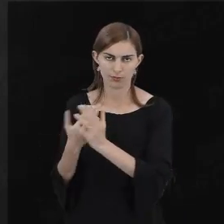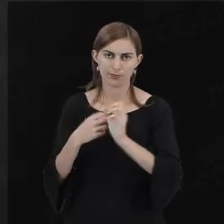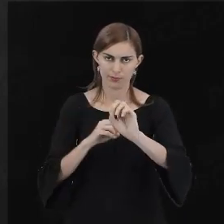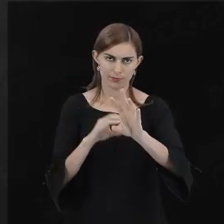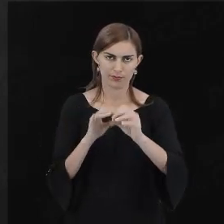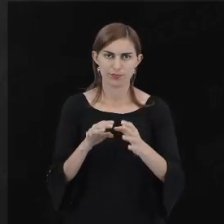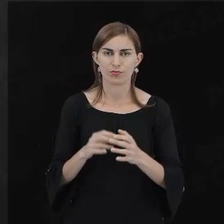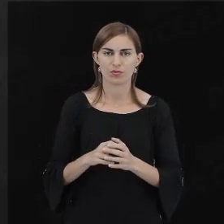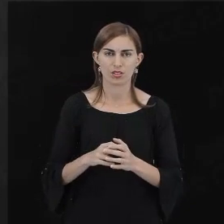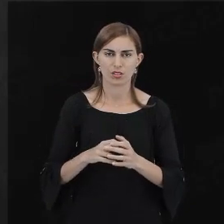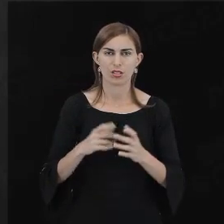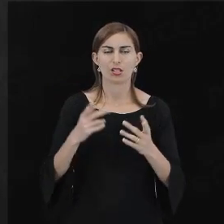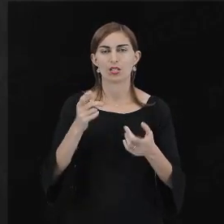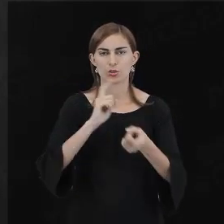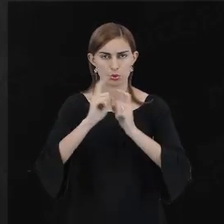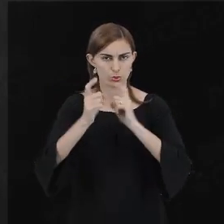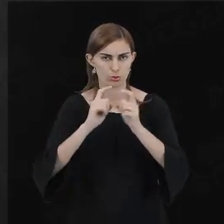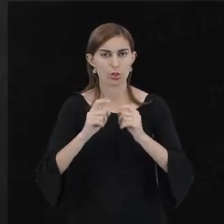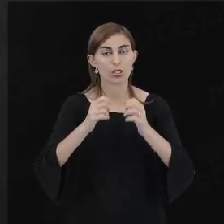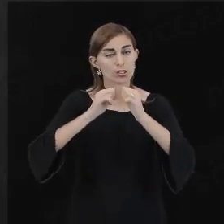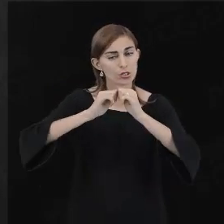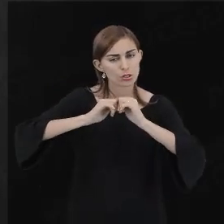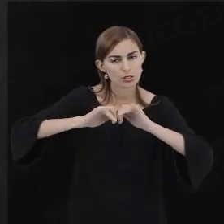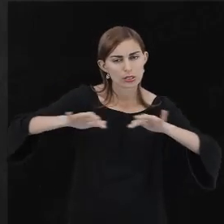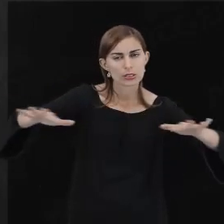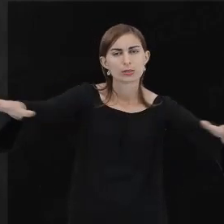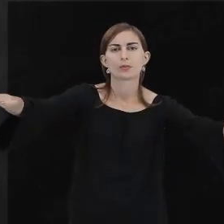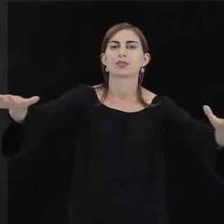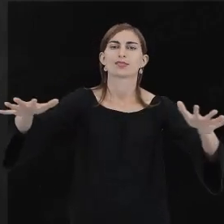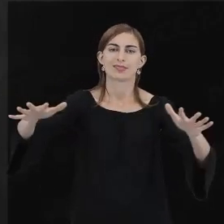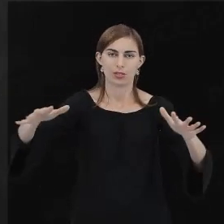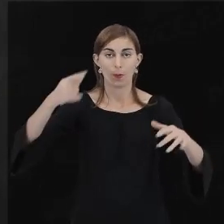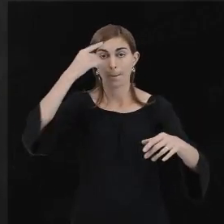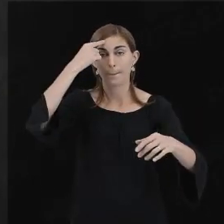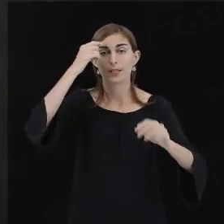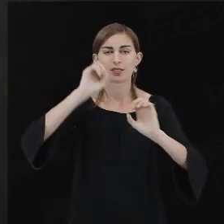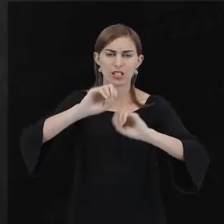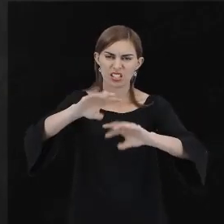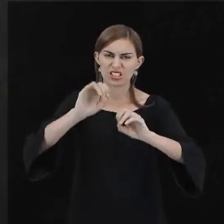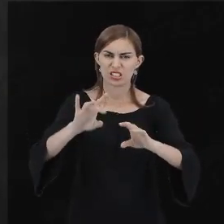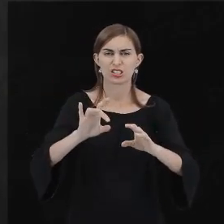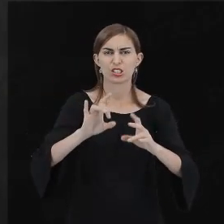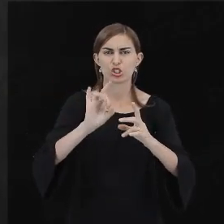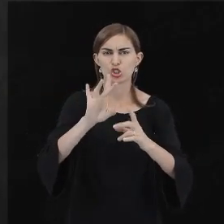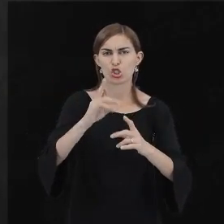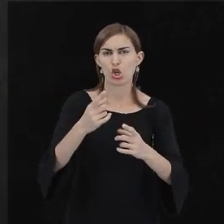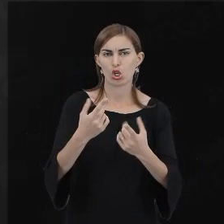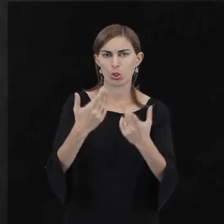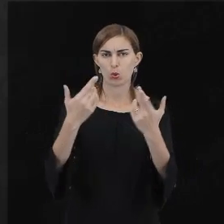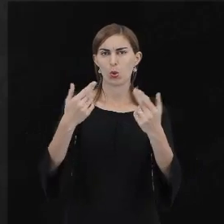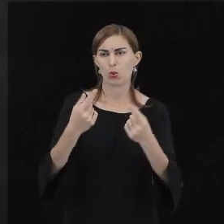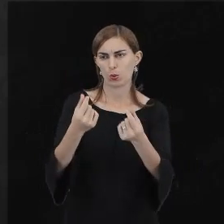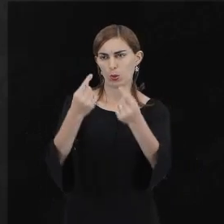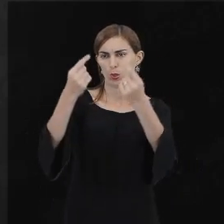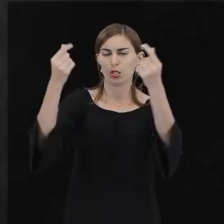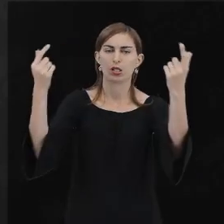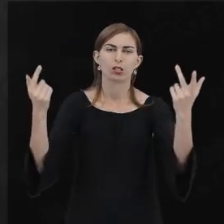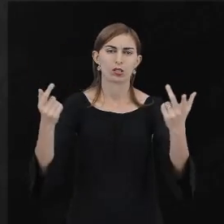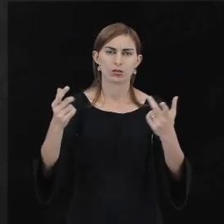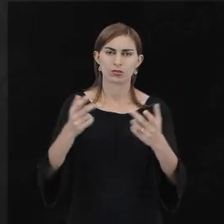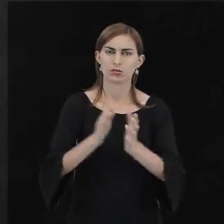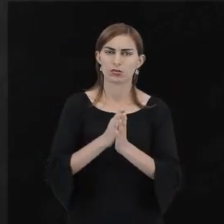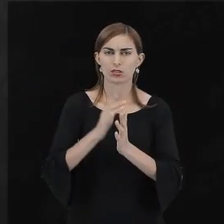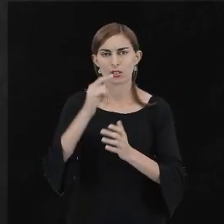de expansão, e nessa expansão não pensar na educação como um negócio que vai ter uma rentabilidade e que